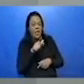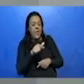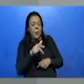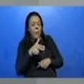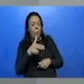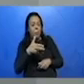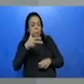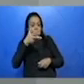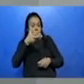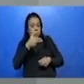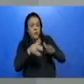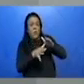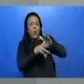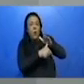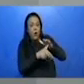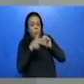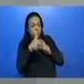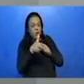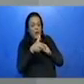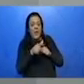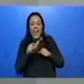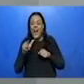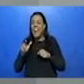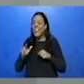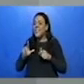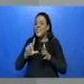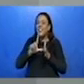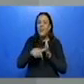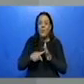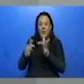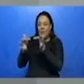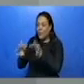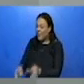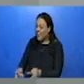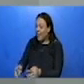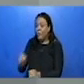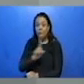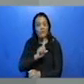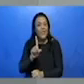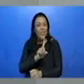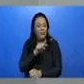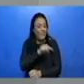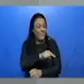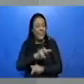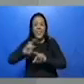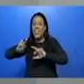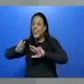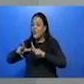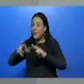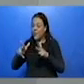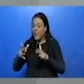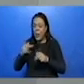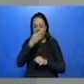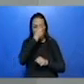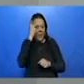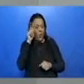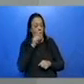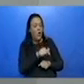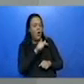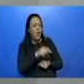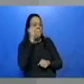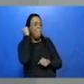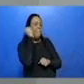e aí a hora que você chega no final da novela, você vê que acontece uma coisa que era totalmente diferente, você pensa que foi fulano que matou, por